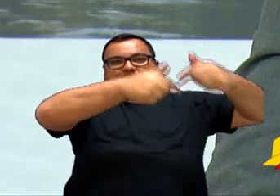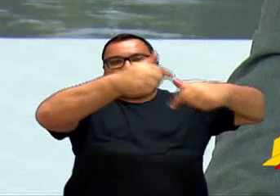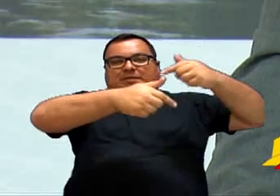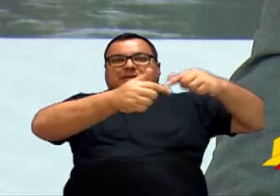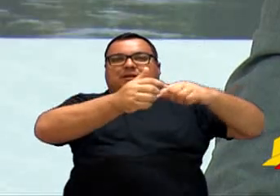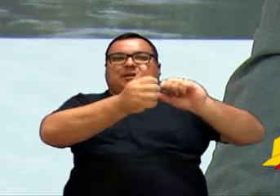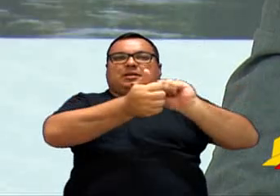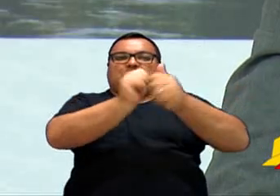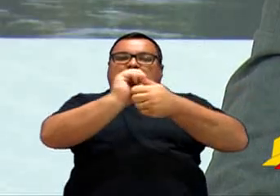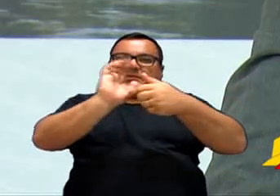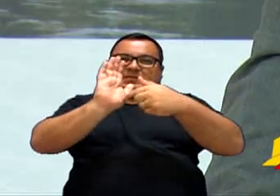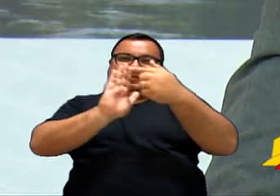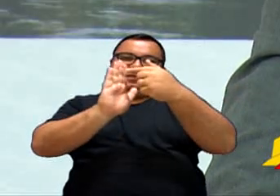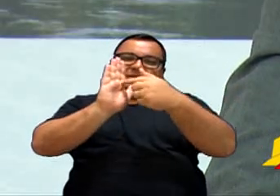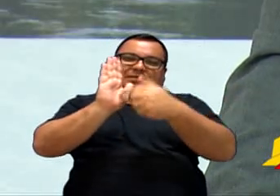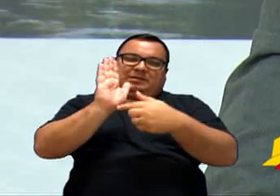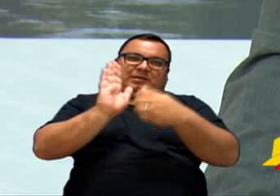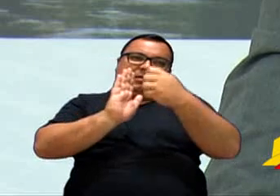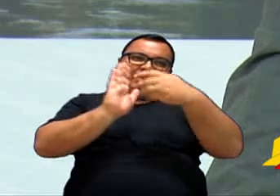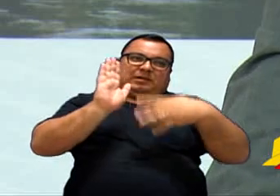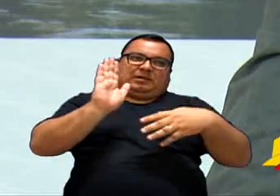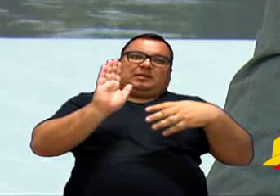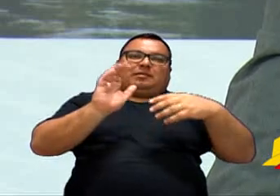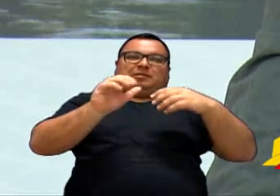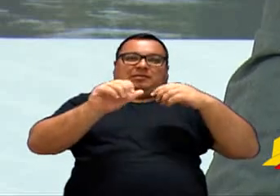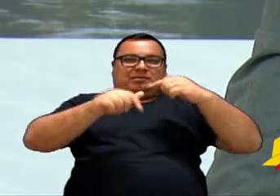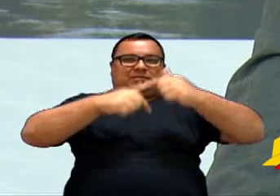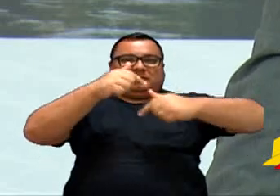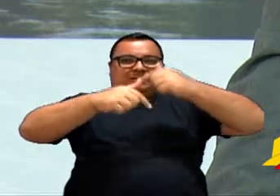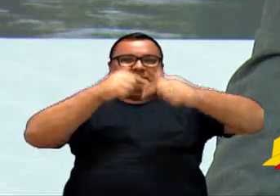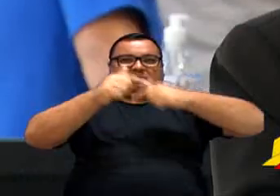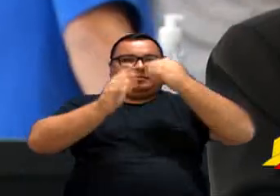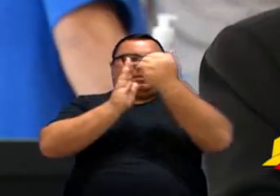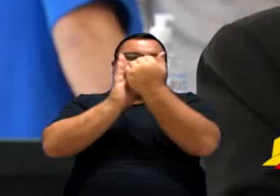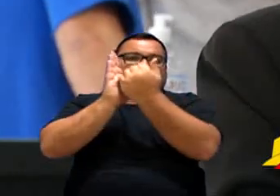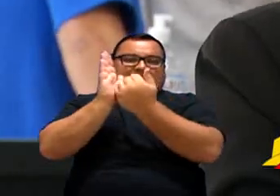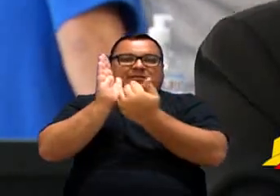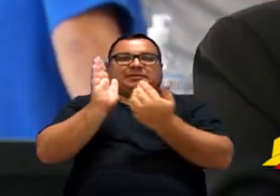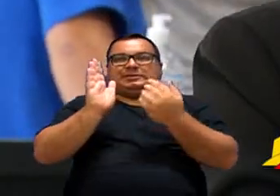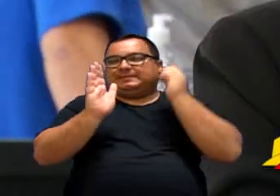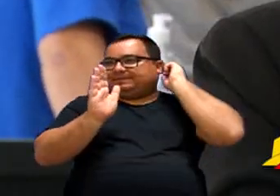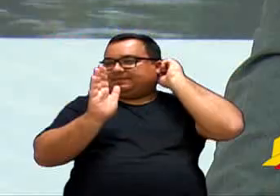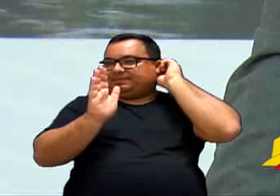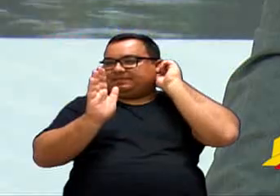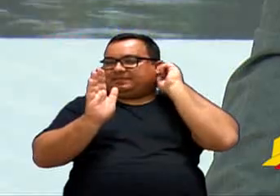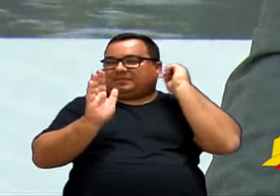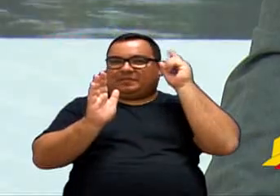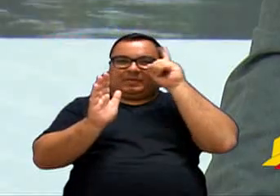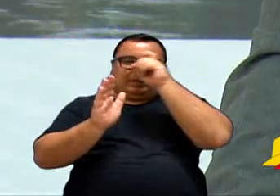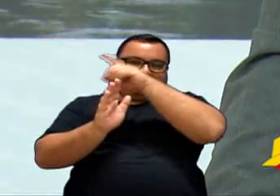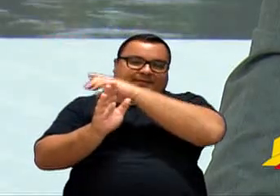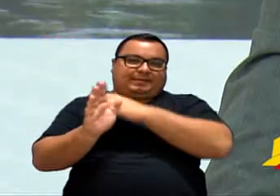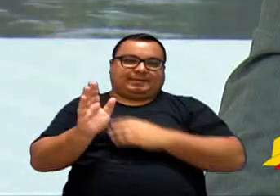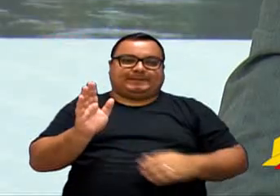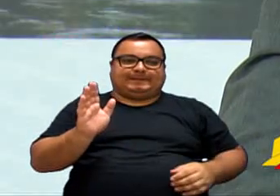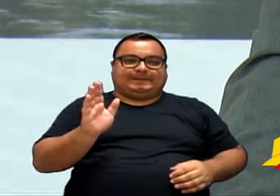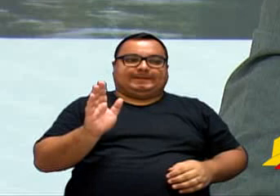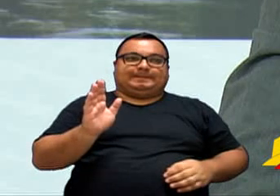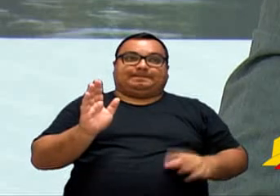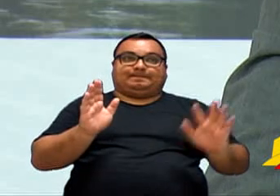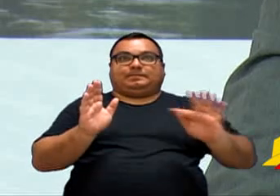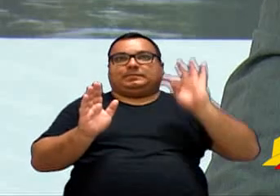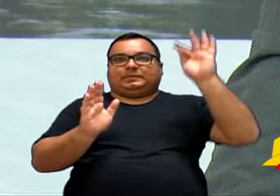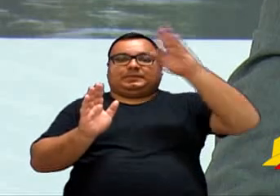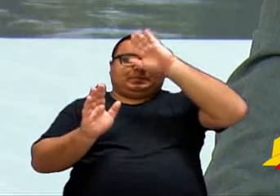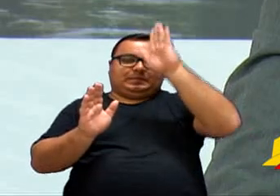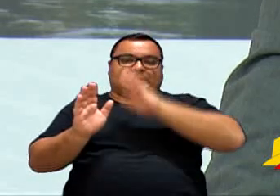reforma aí que deixou muito a desejar. A reforma trabalhista, a reforma da Previdência. É algo que nós temos que, em nível de legislação federal, temos